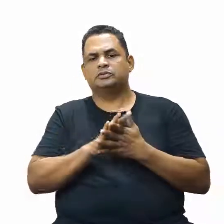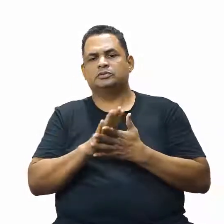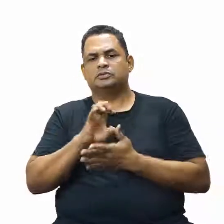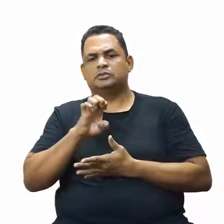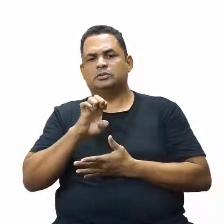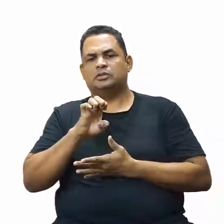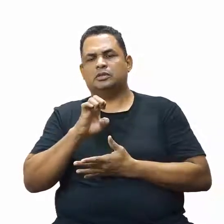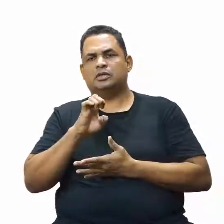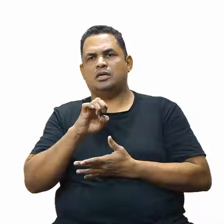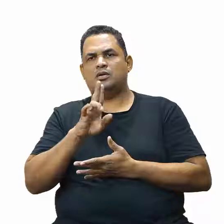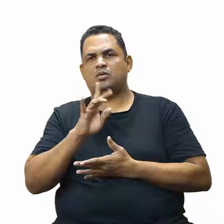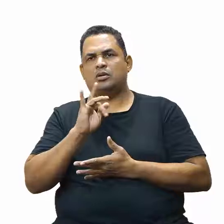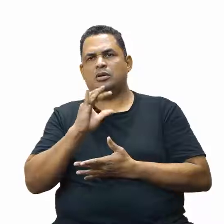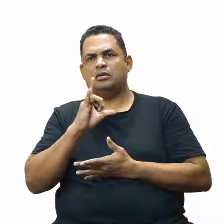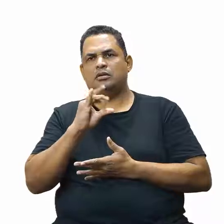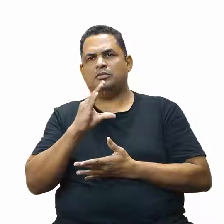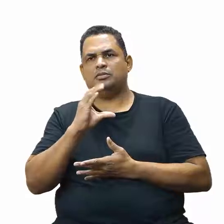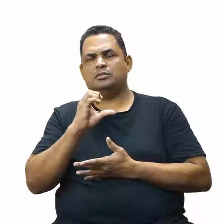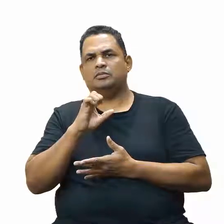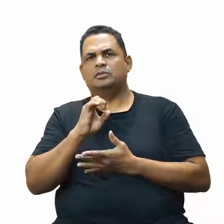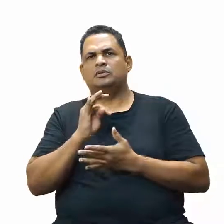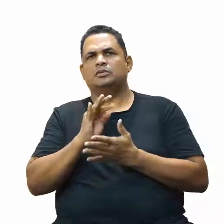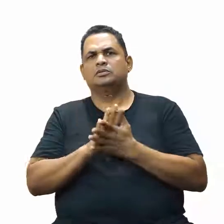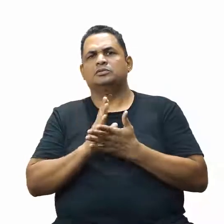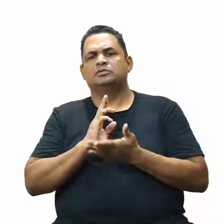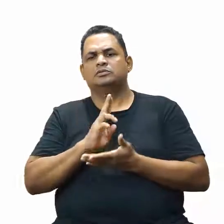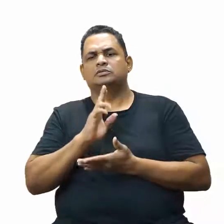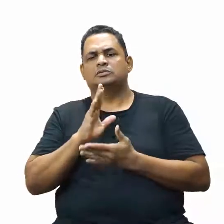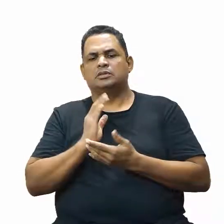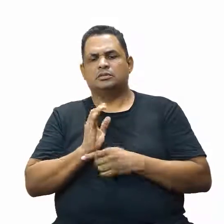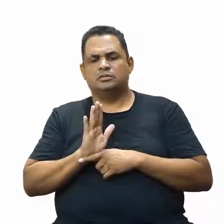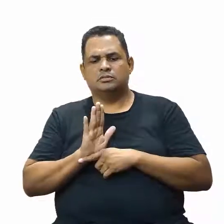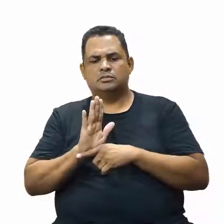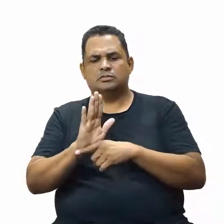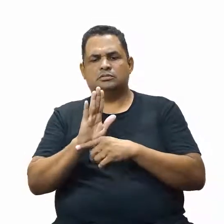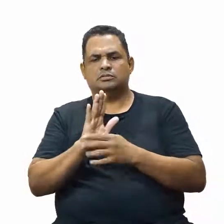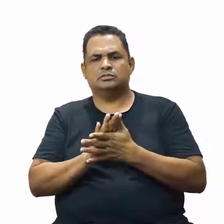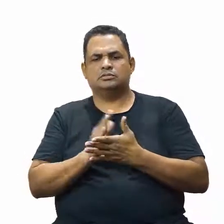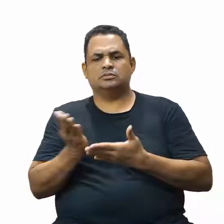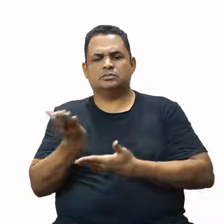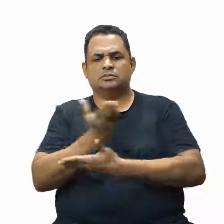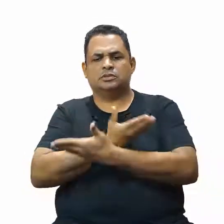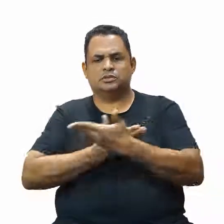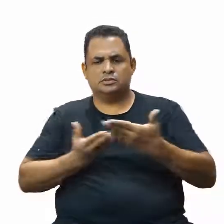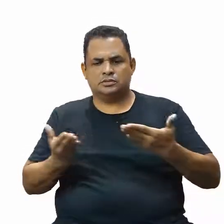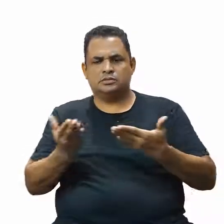também favorecer o processo de integração da lavoura.